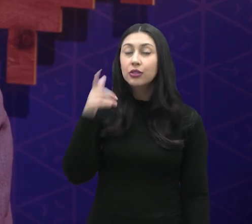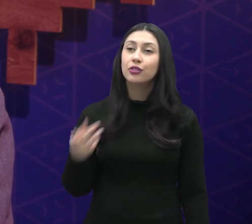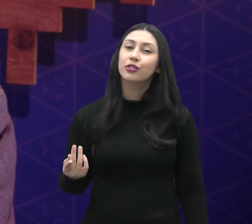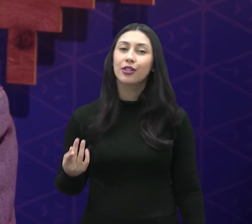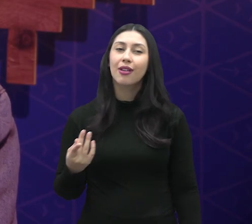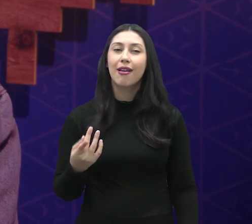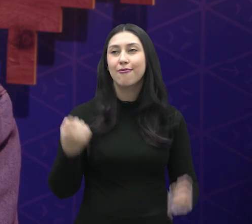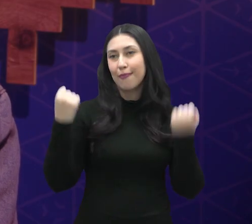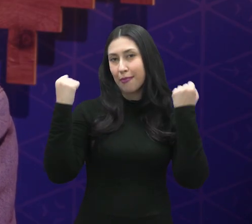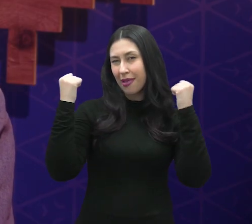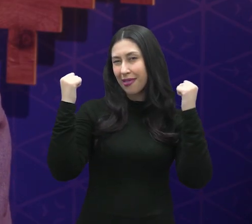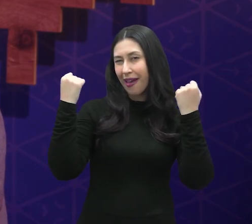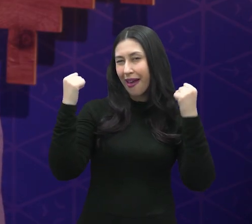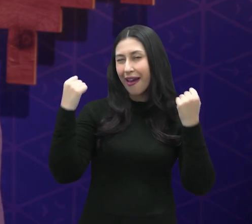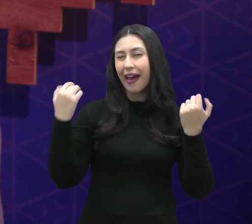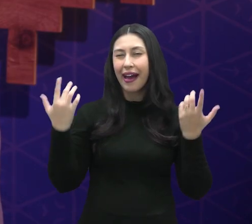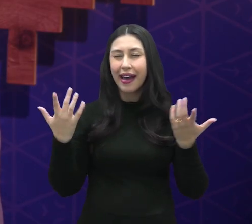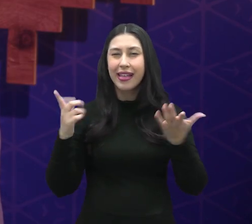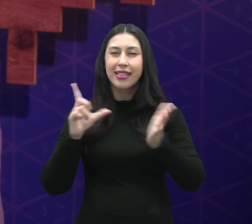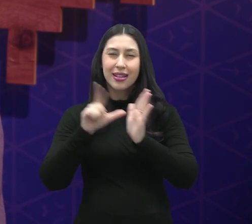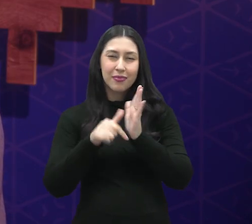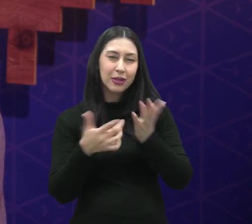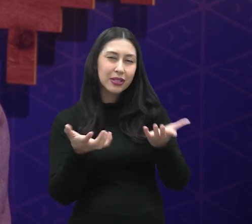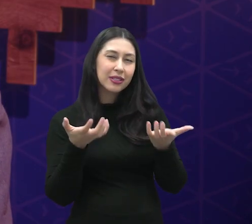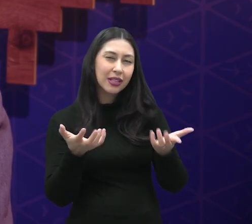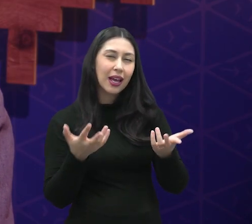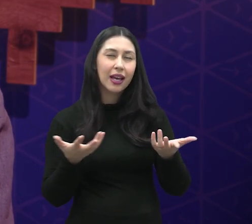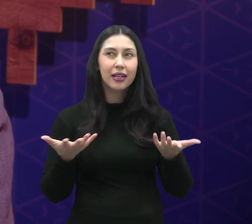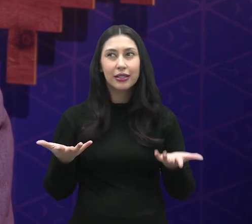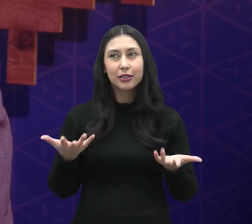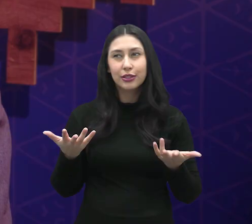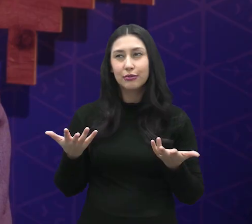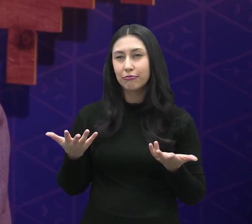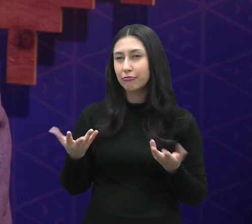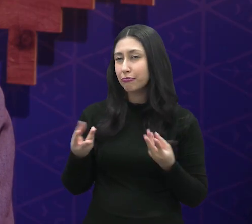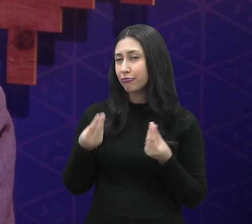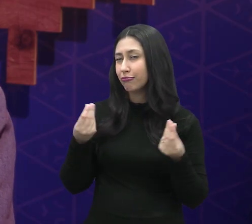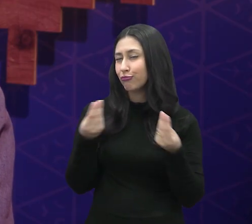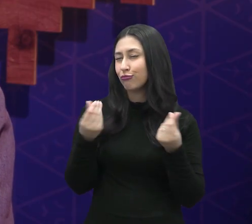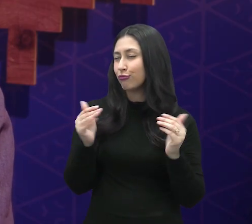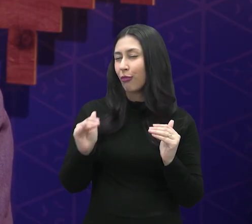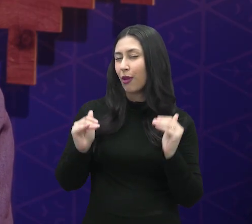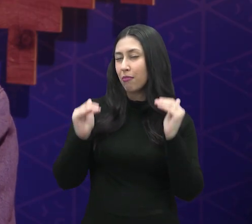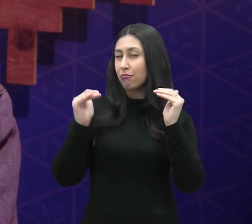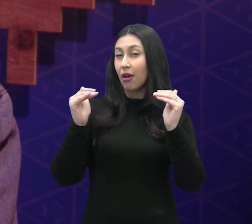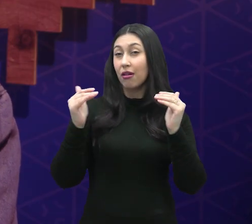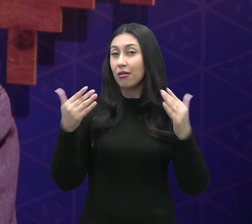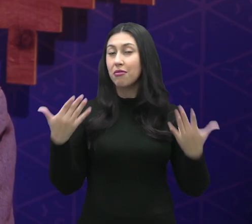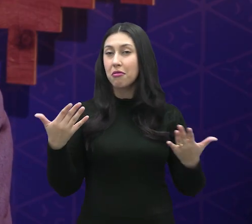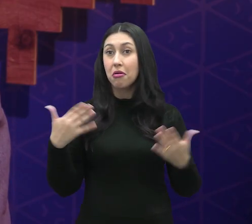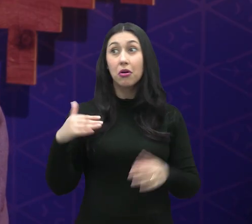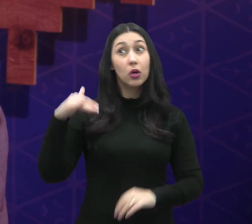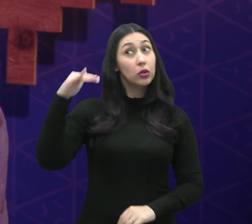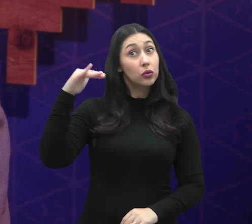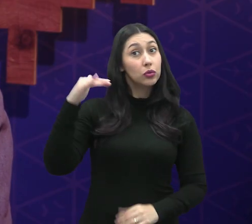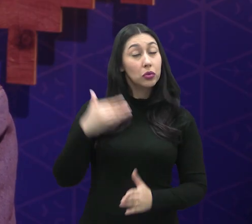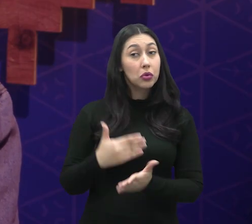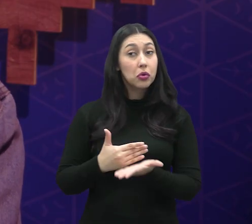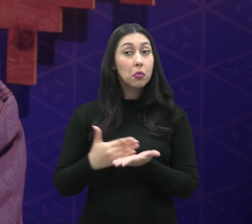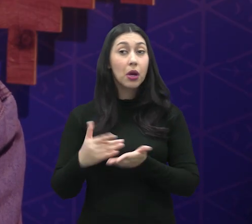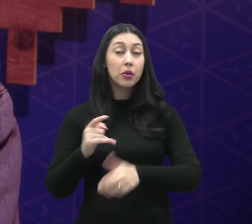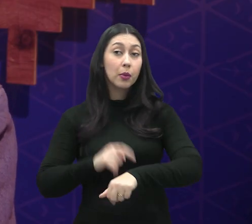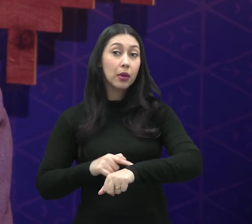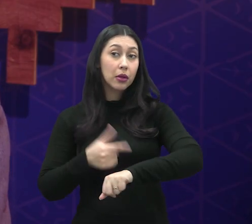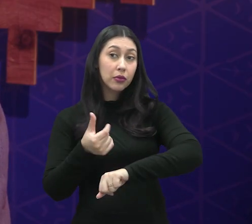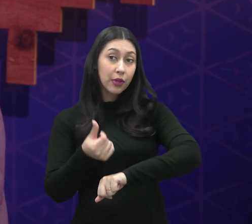uma malhação, daí depois você quer um conteúdo um pouquinho melhor, né? Um pouquinho mais adulto, você vai pra 6,